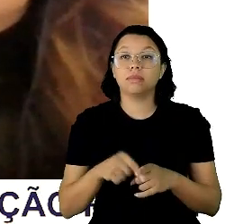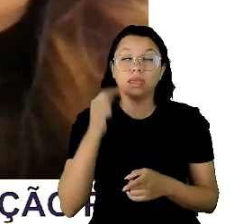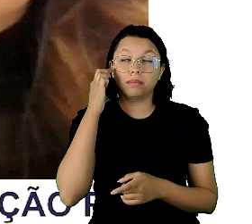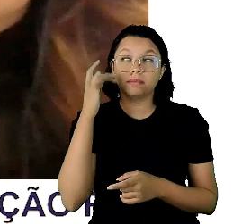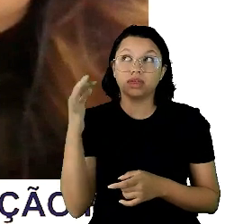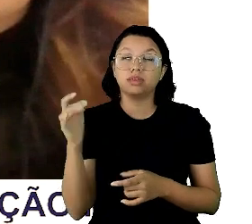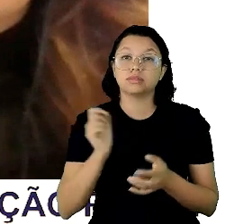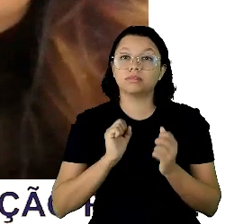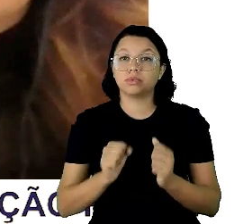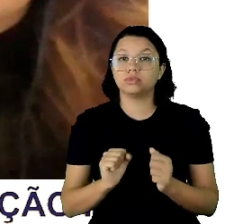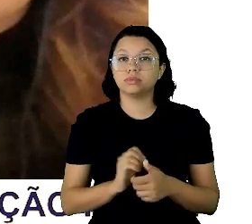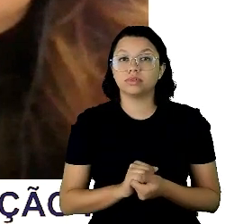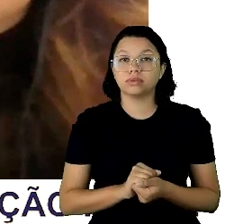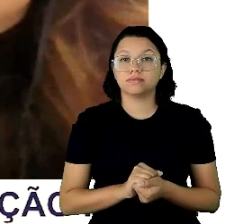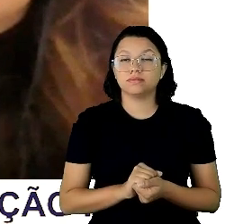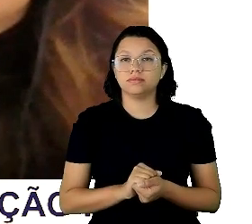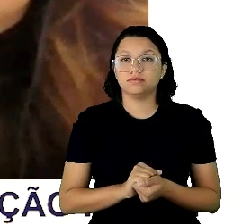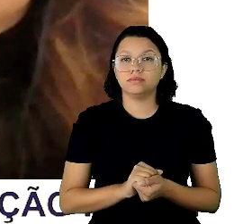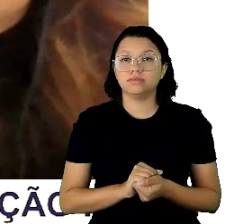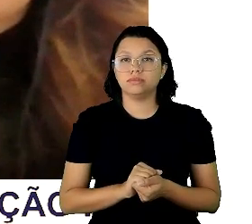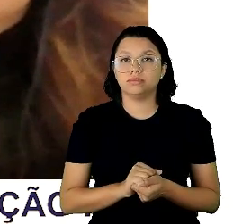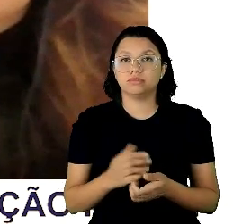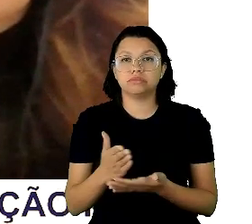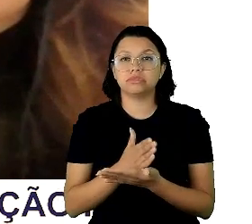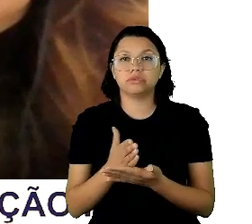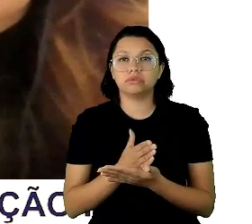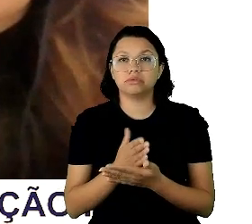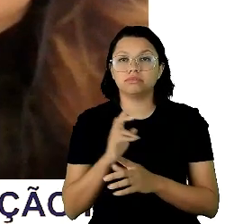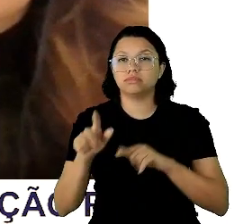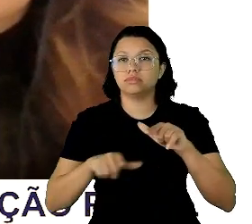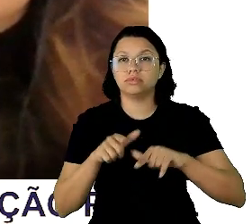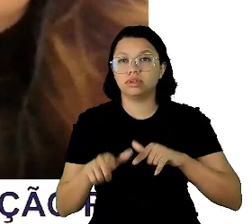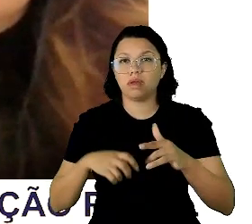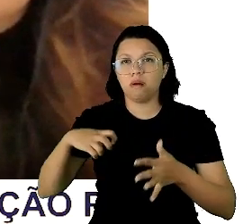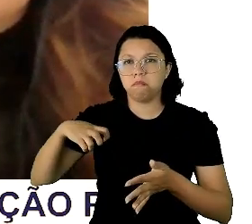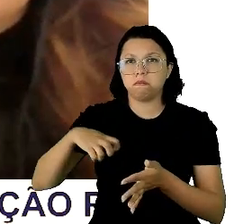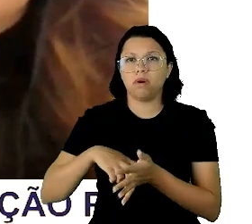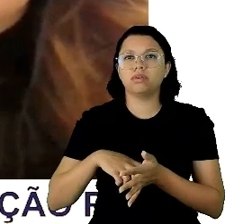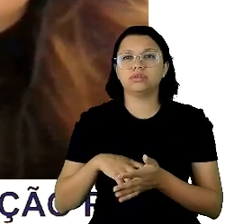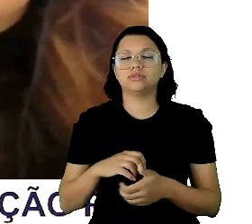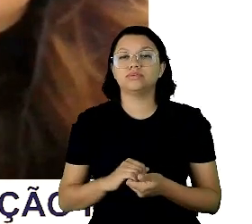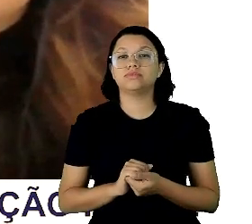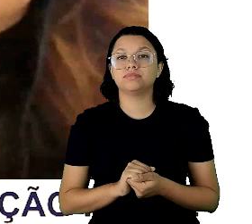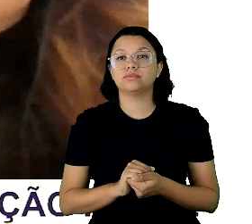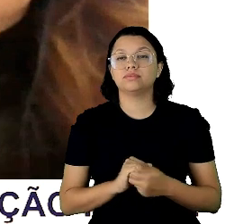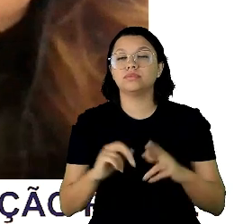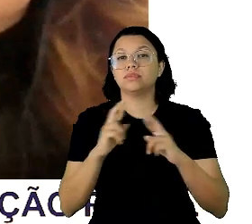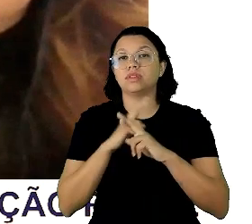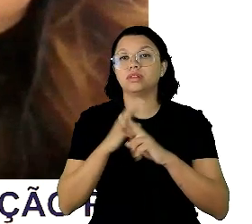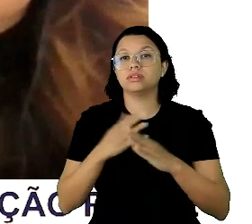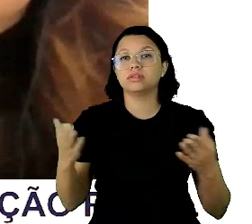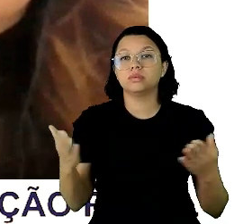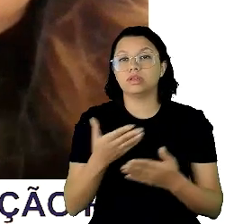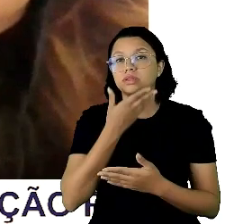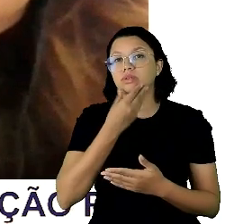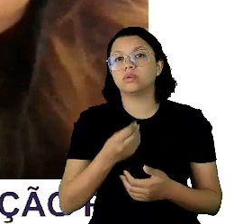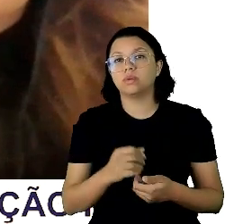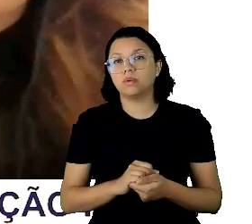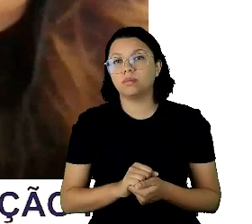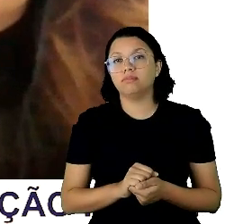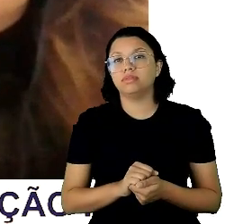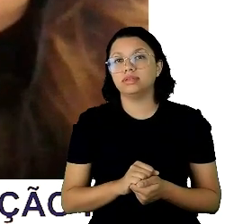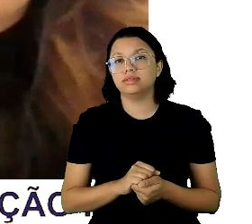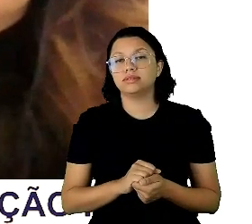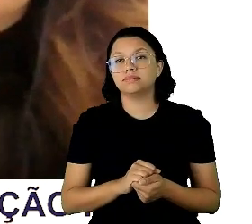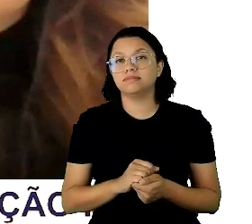possibilidade de alguma ação punitiva em relação a esses homens que, de certa